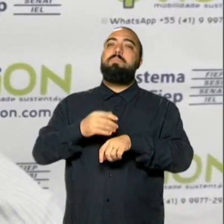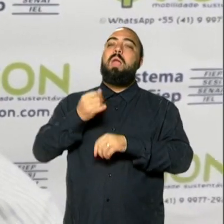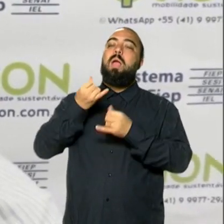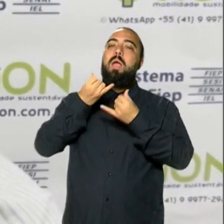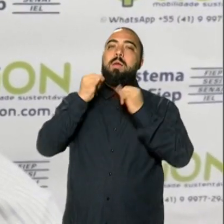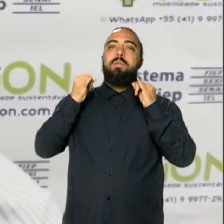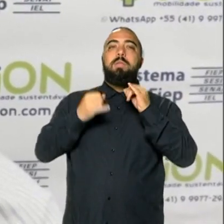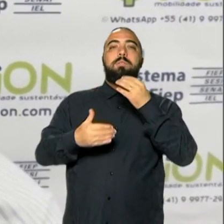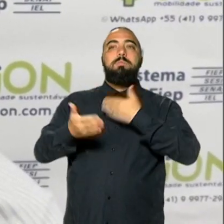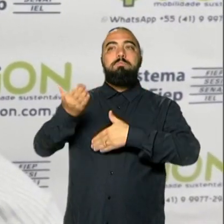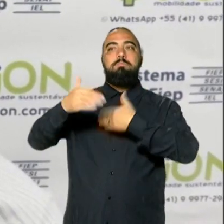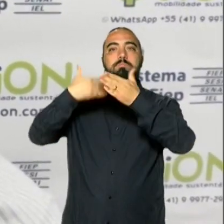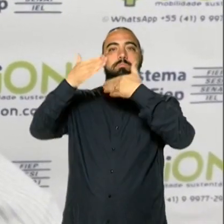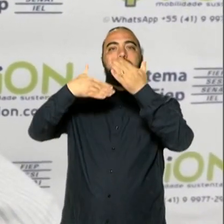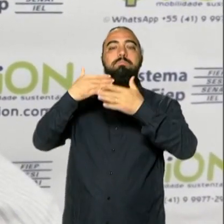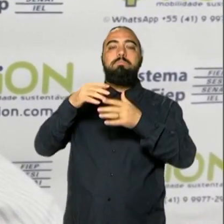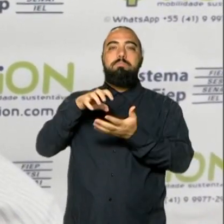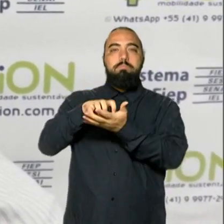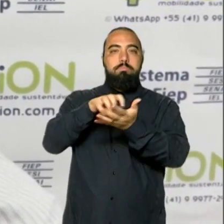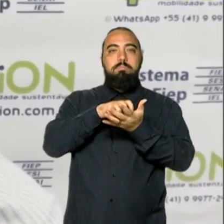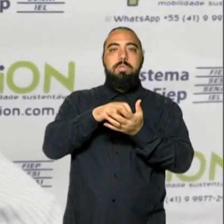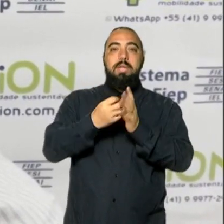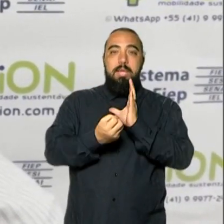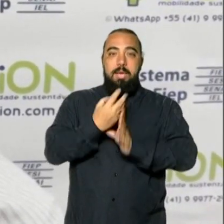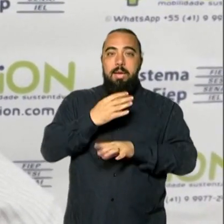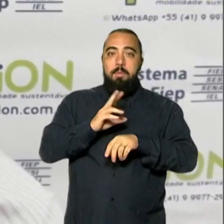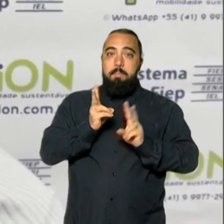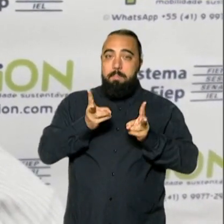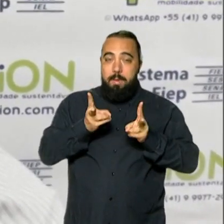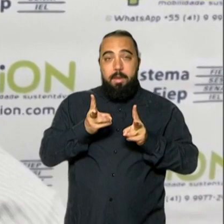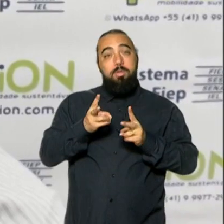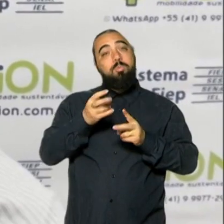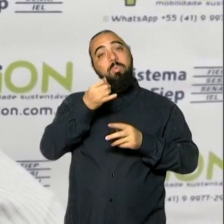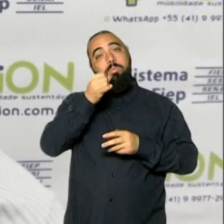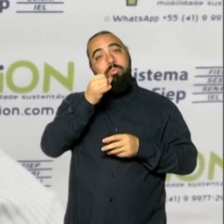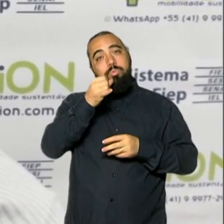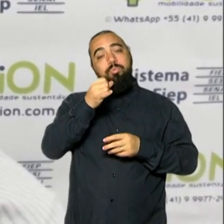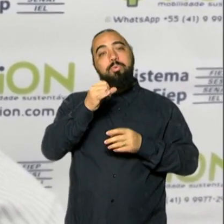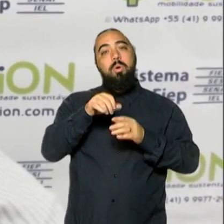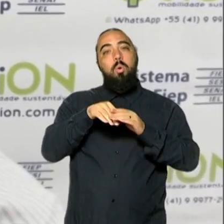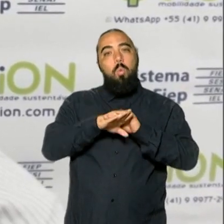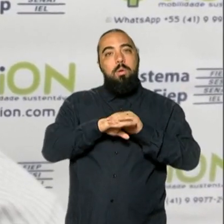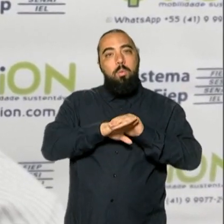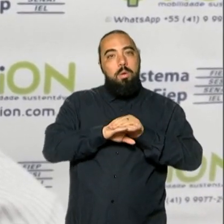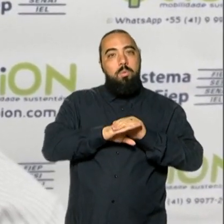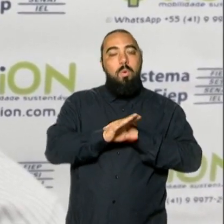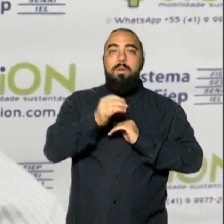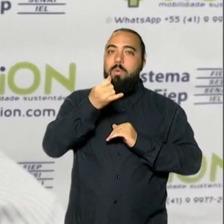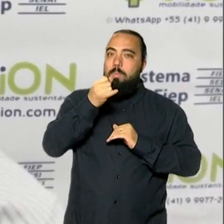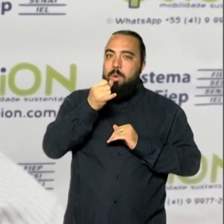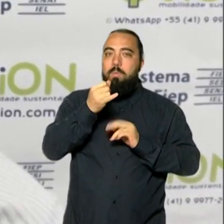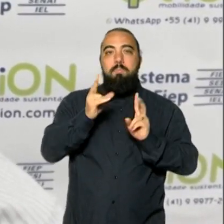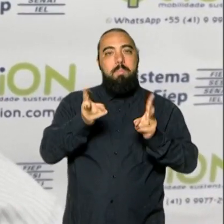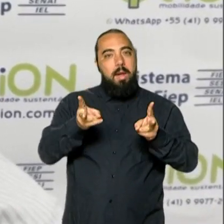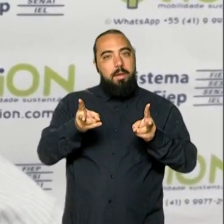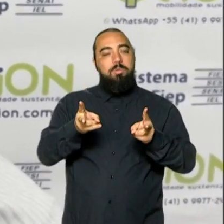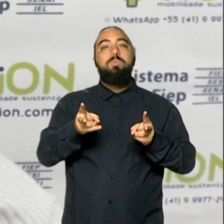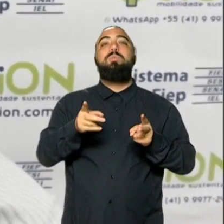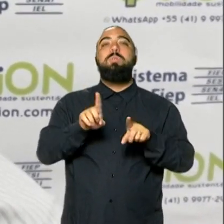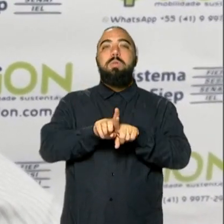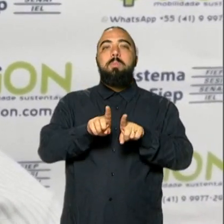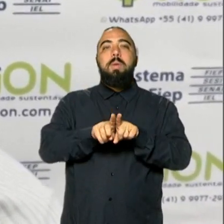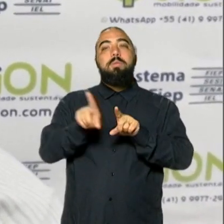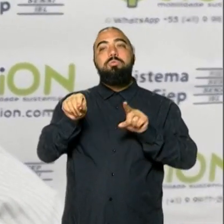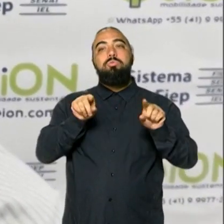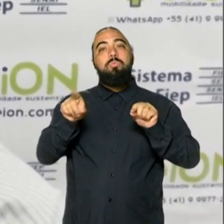aí de várias unidades que vão poder gerar a sua própria energia elétrica, armazenar a sua própria energia elétrica e escolher se utilizam essa energia